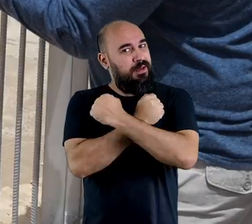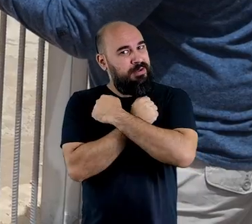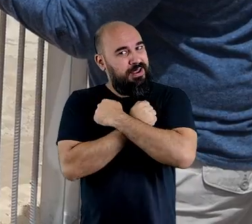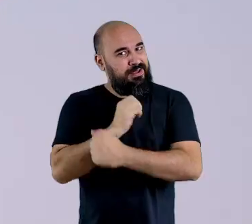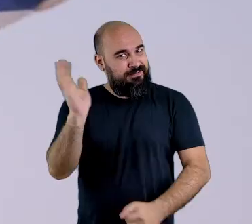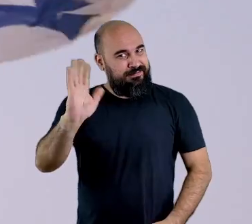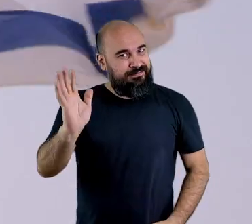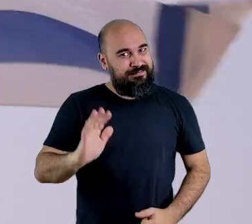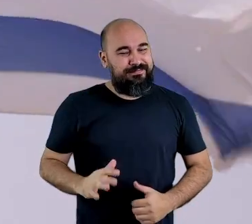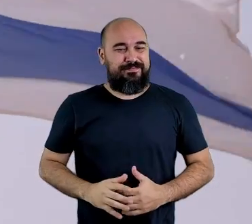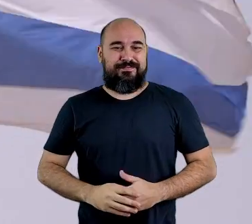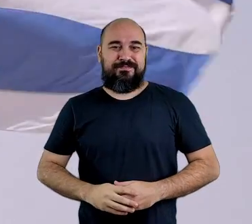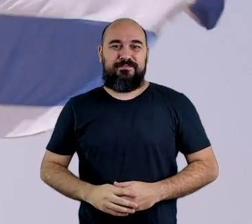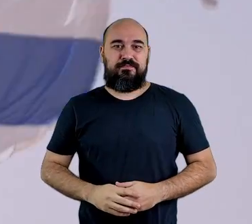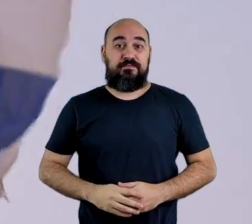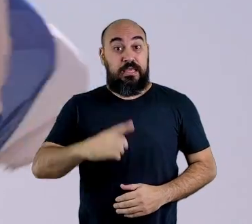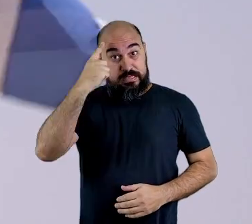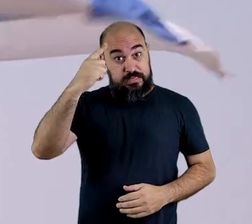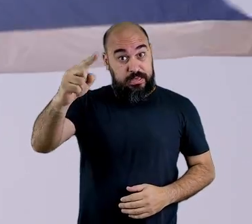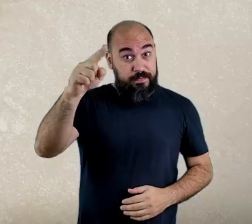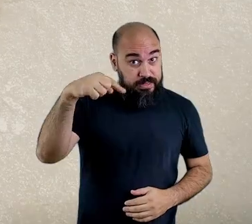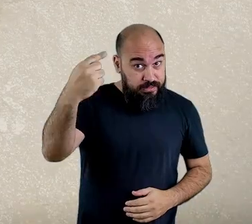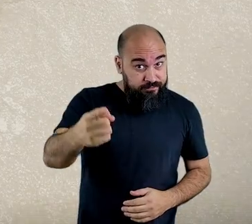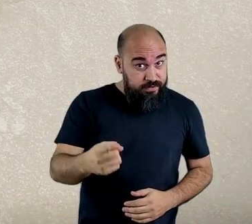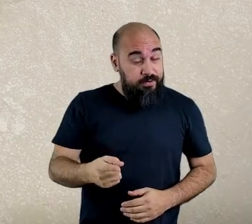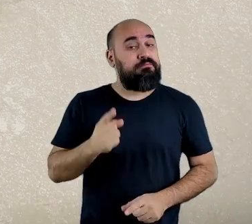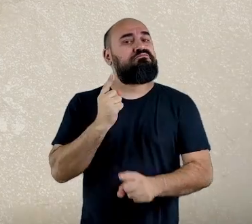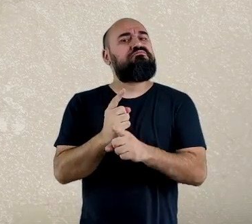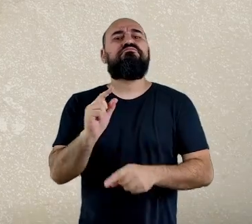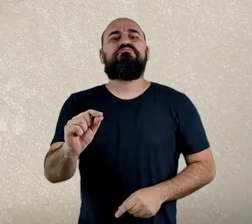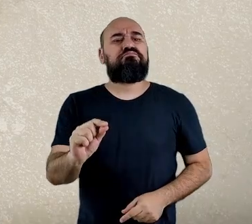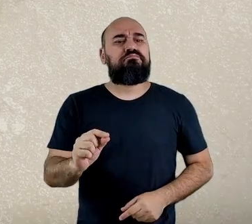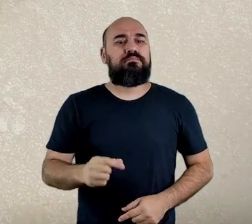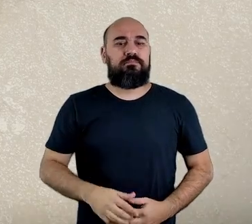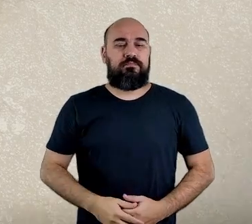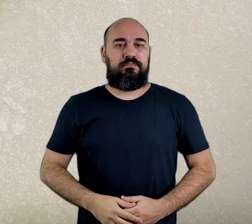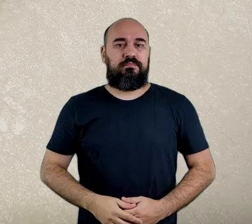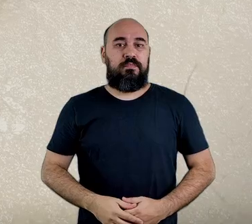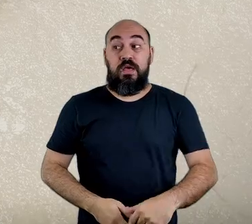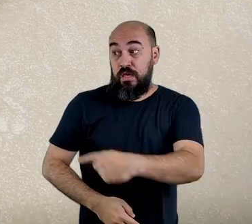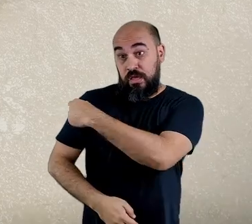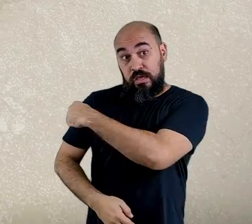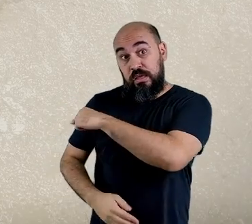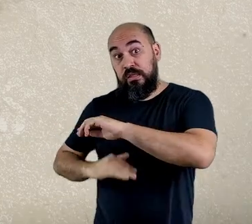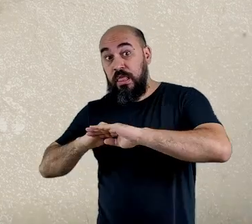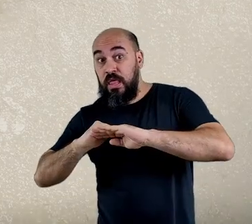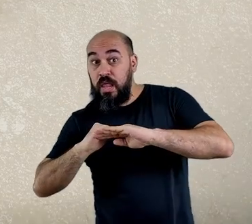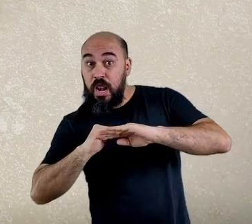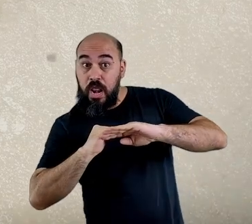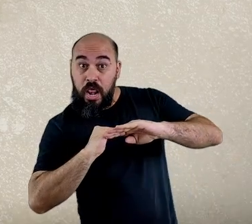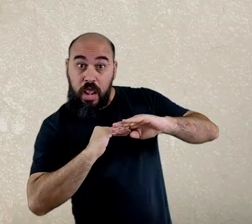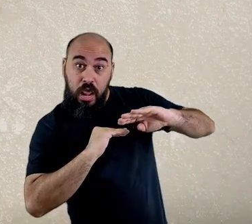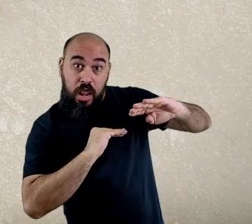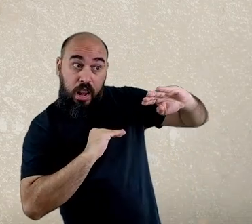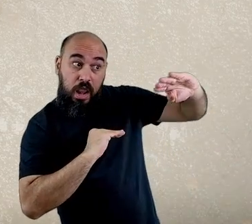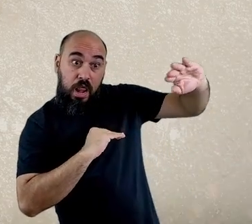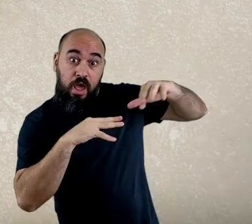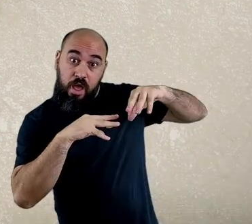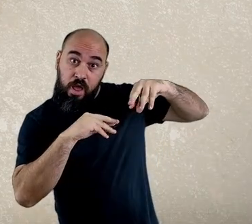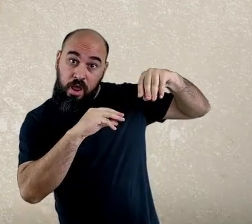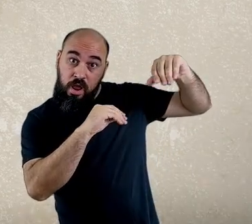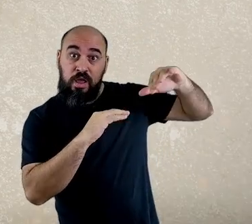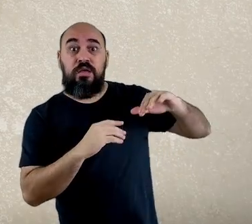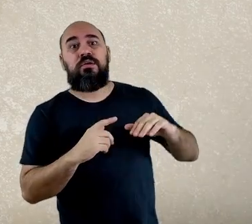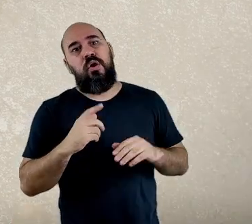até lá. Semana que vem, no Evidências. Aqui atrás de mim está o que sobrou da rampa original que os romanos haviam